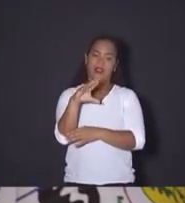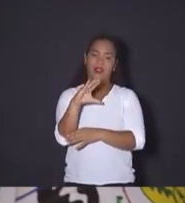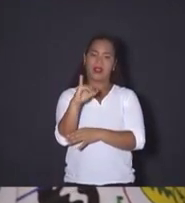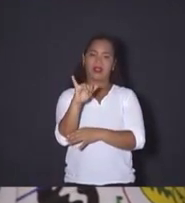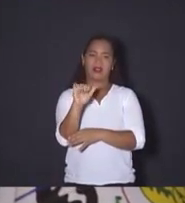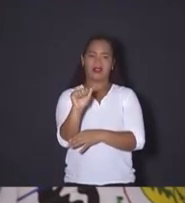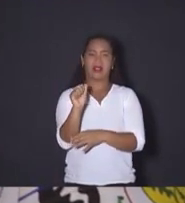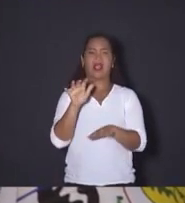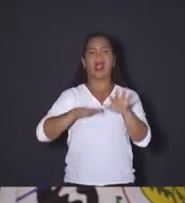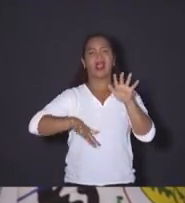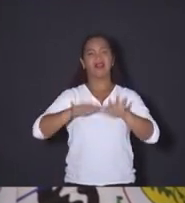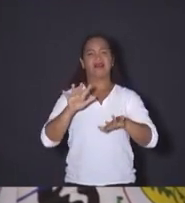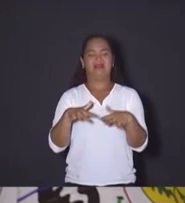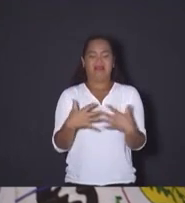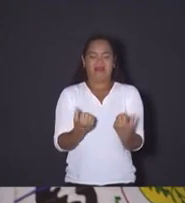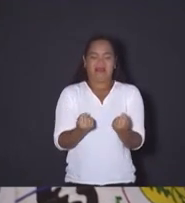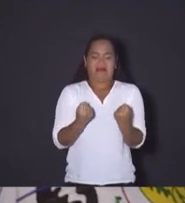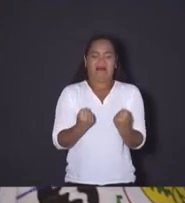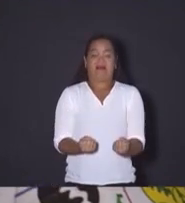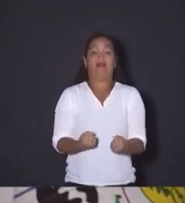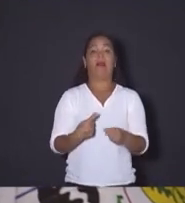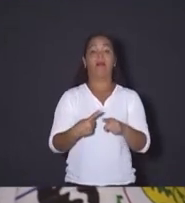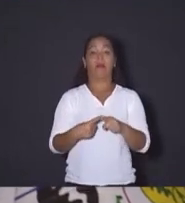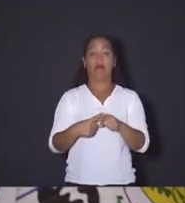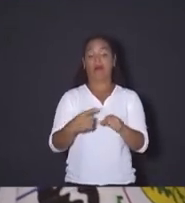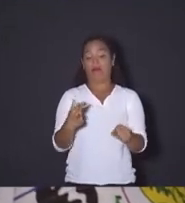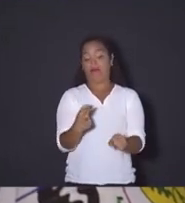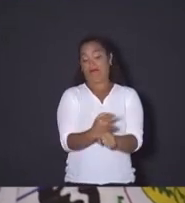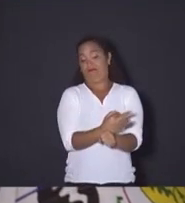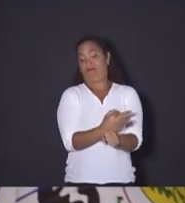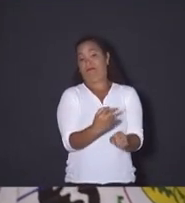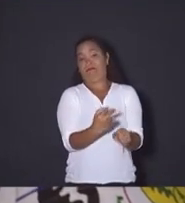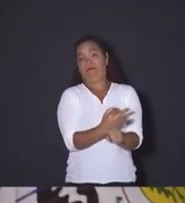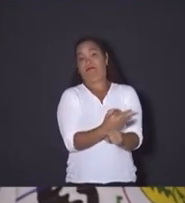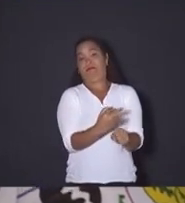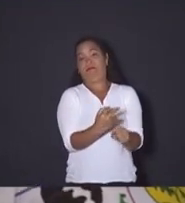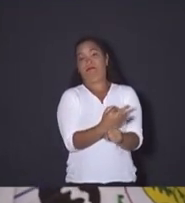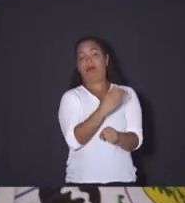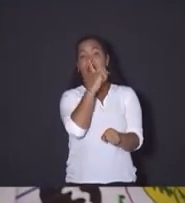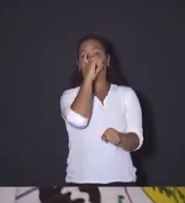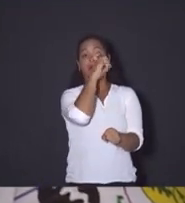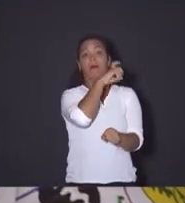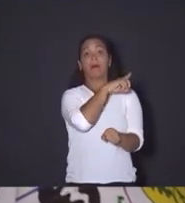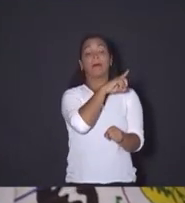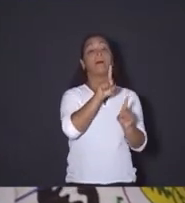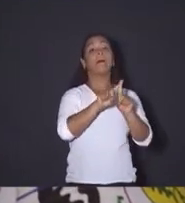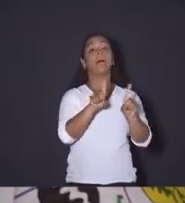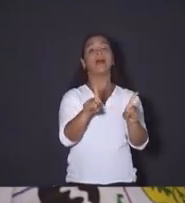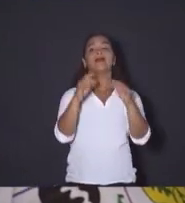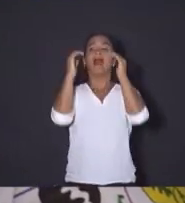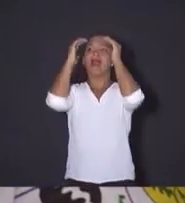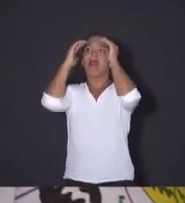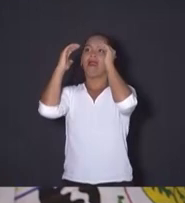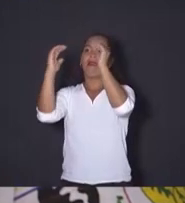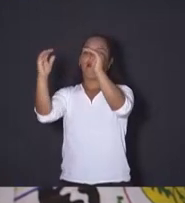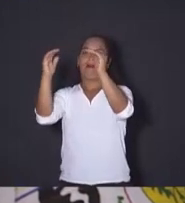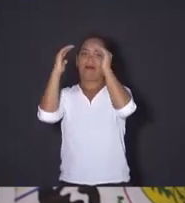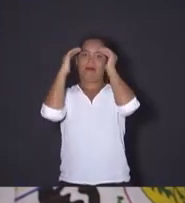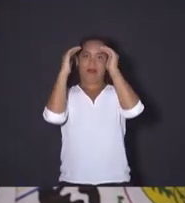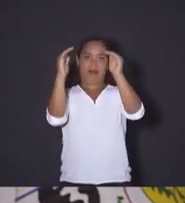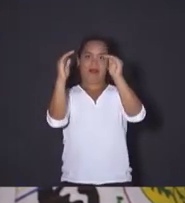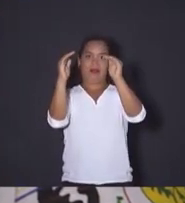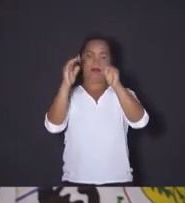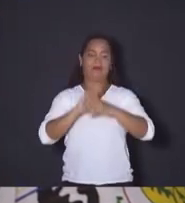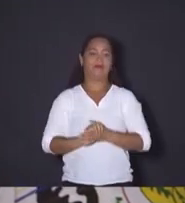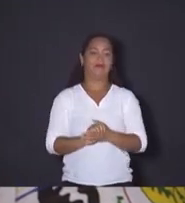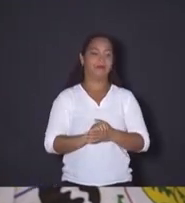forte pra se dizer por que tolerá outro é uma coisa muito complicada mas sim uma questão de respeito o roteiro são jorge